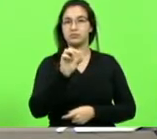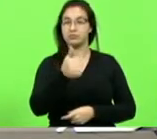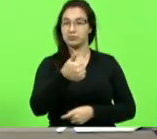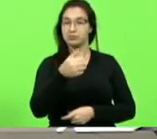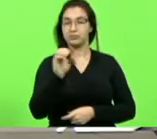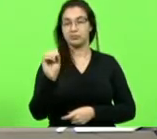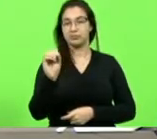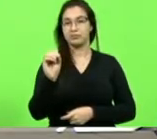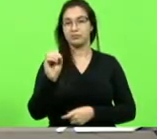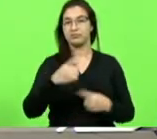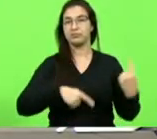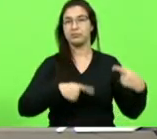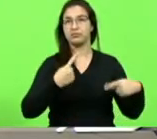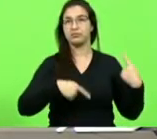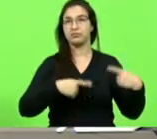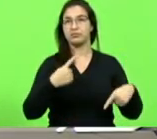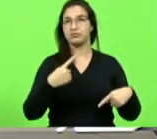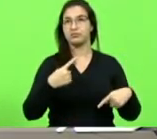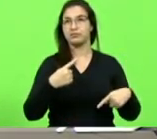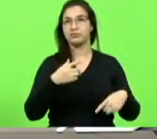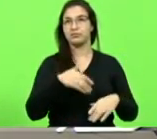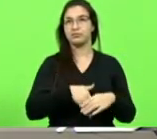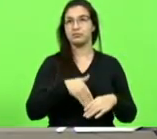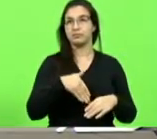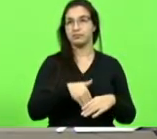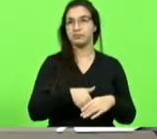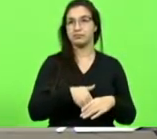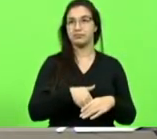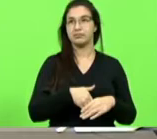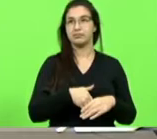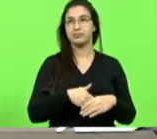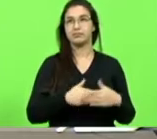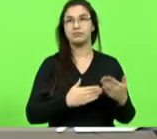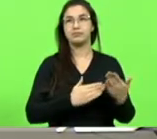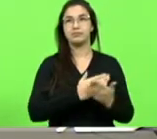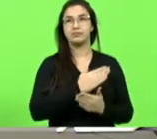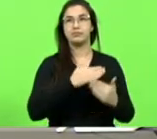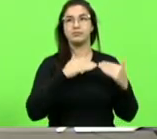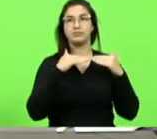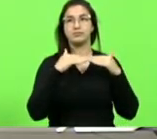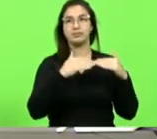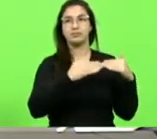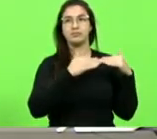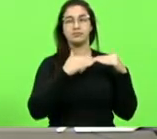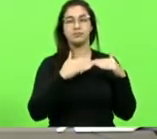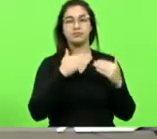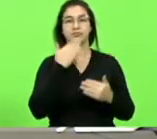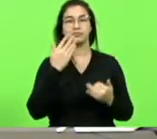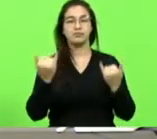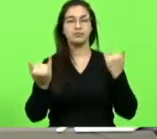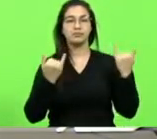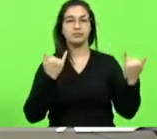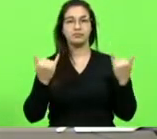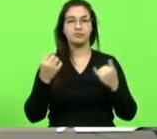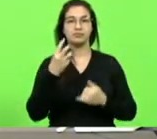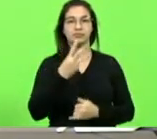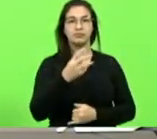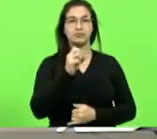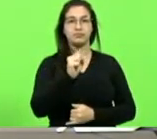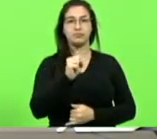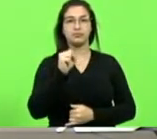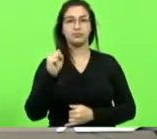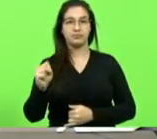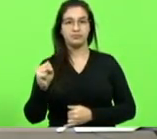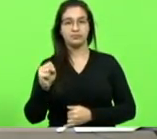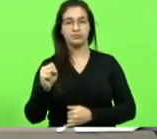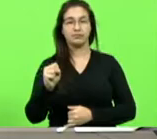havendo quem queira discutir, em votação, deputados que aprovam, permaneçam como se encontram. Aprovado por unanimidade. Pedido de informação 388, autor